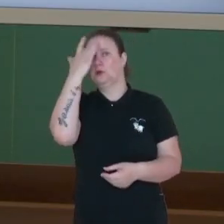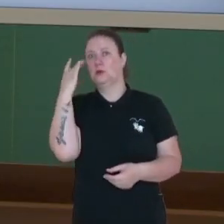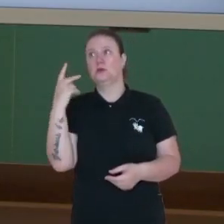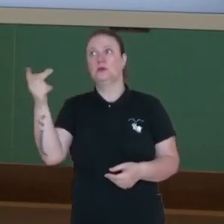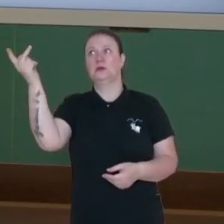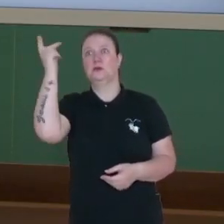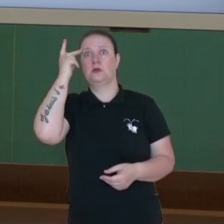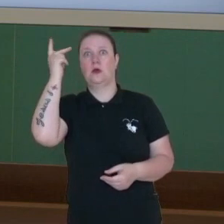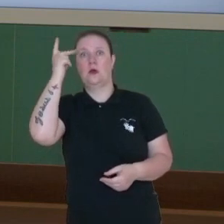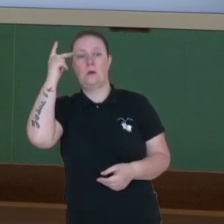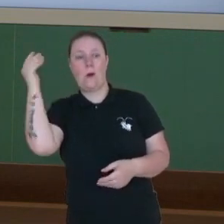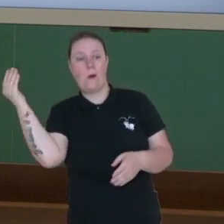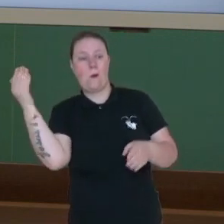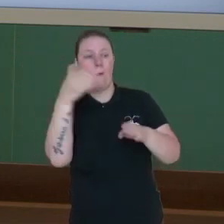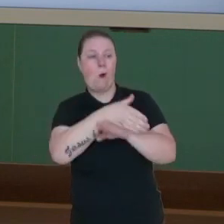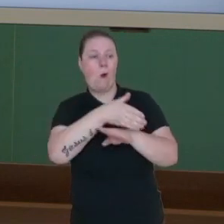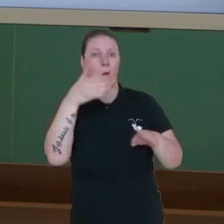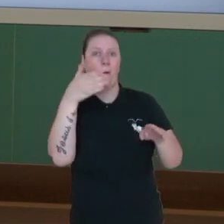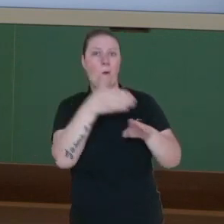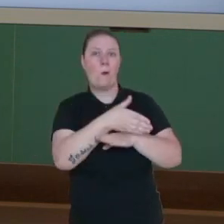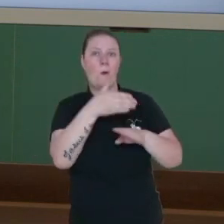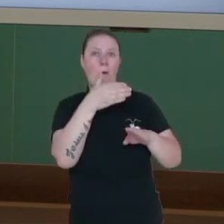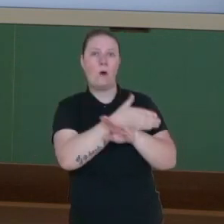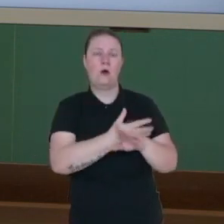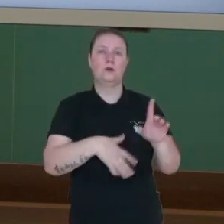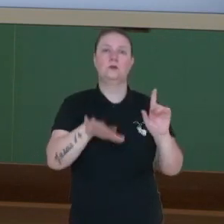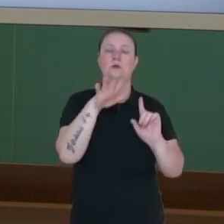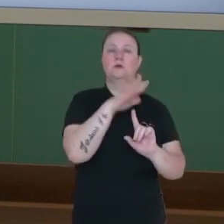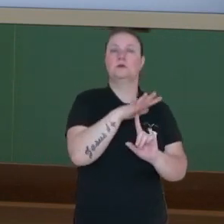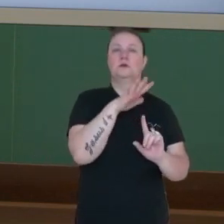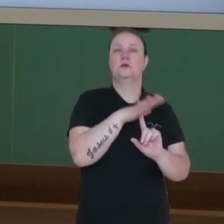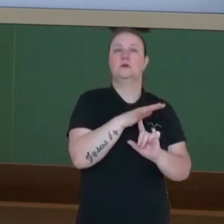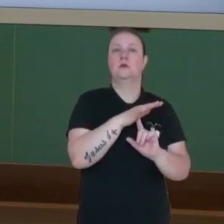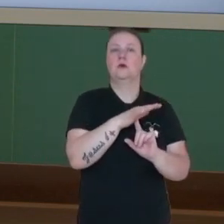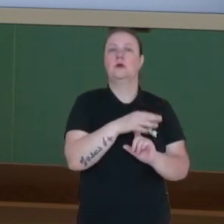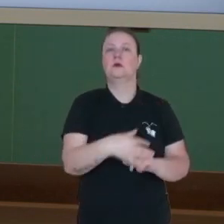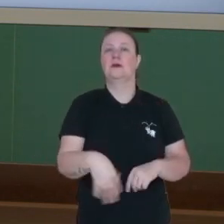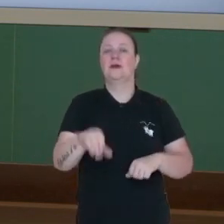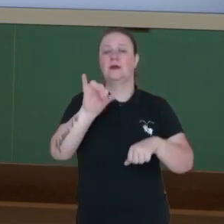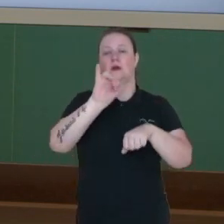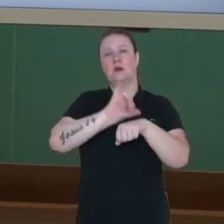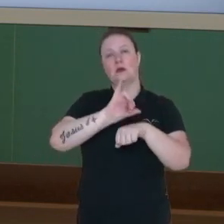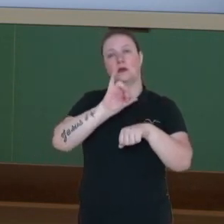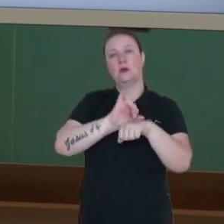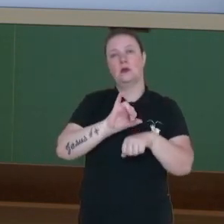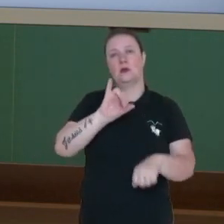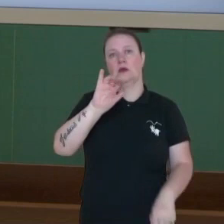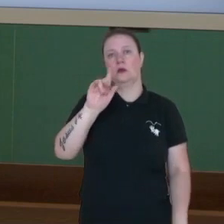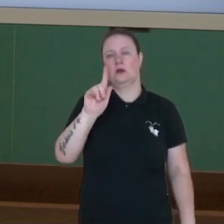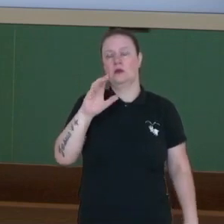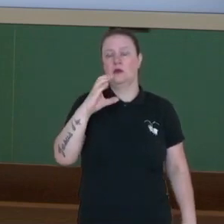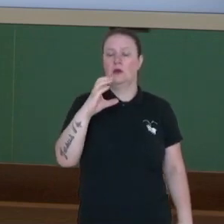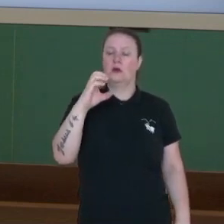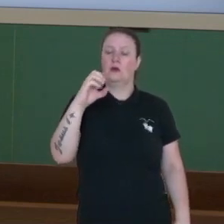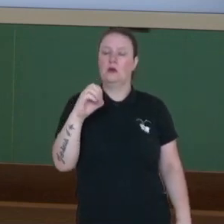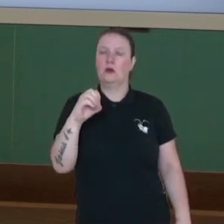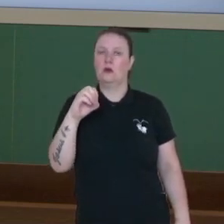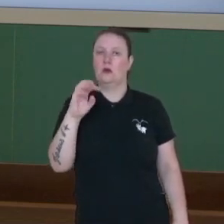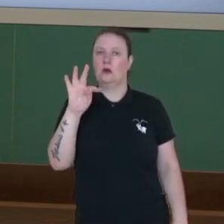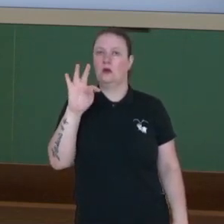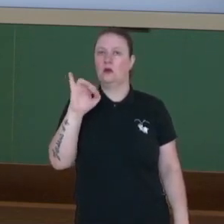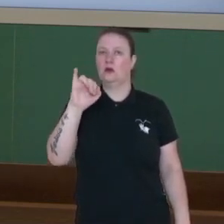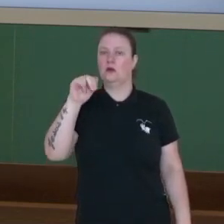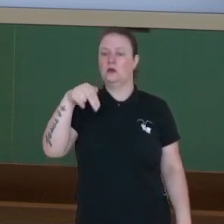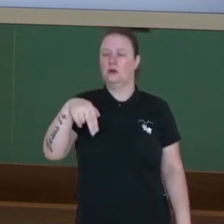da capitania de São Vicente, e se fixou na ilha de Cotinga, no litoral paranaense. E o interesse